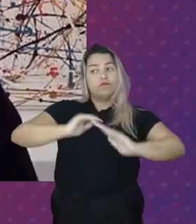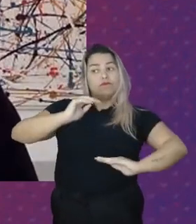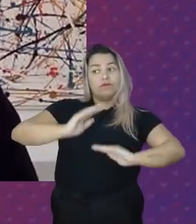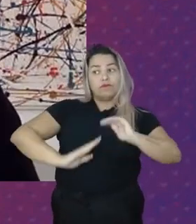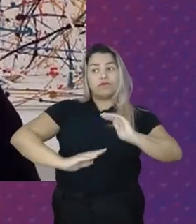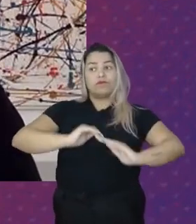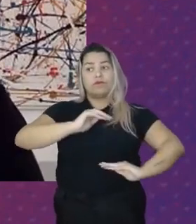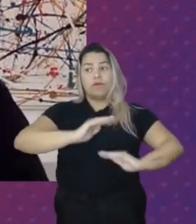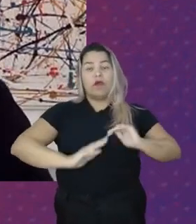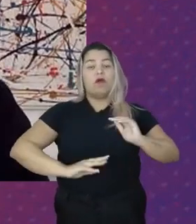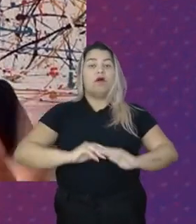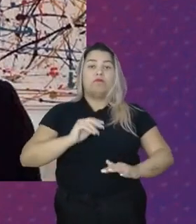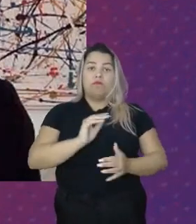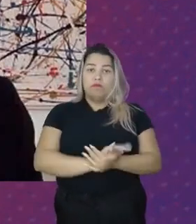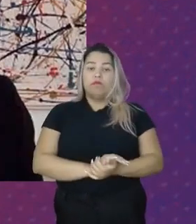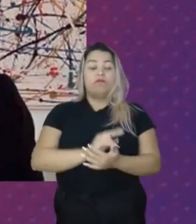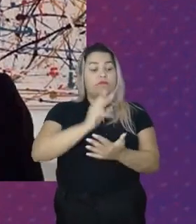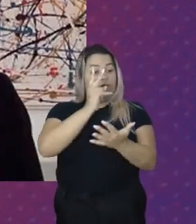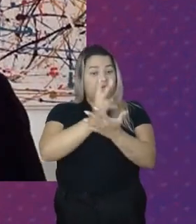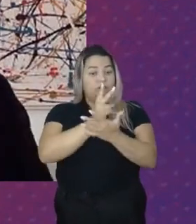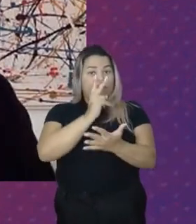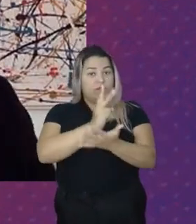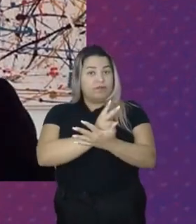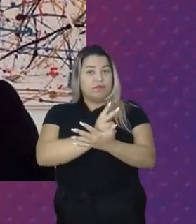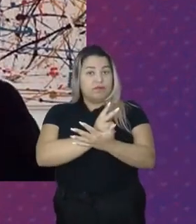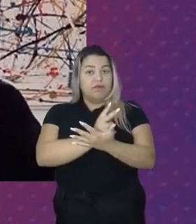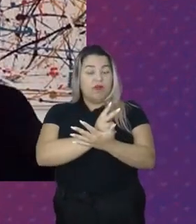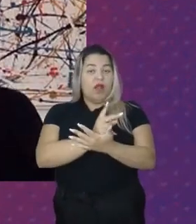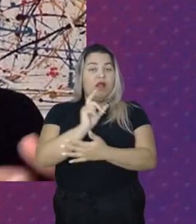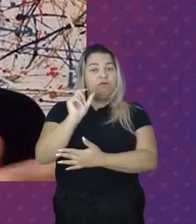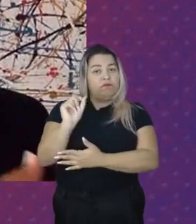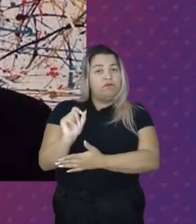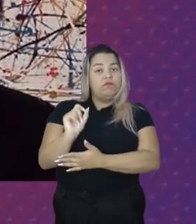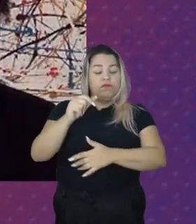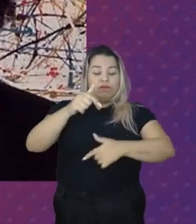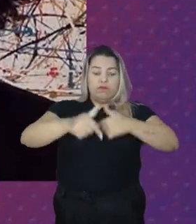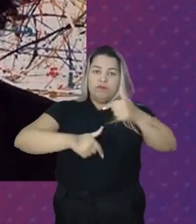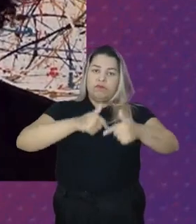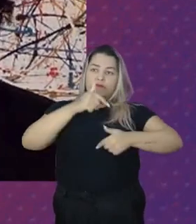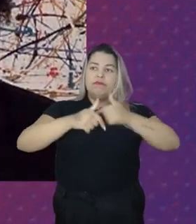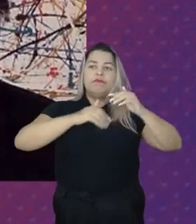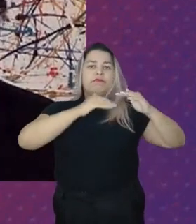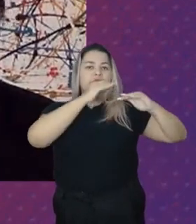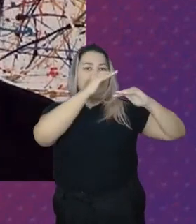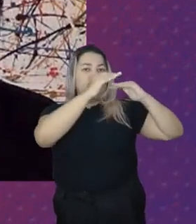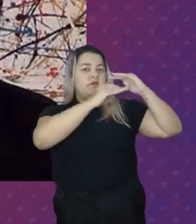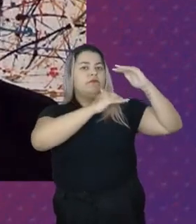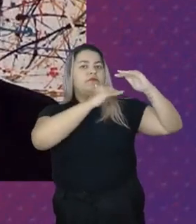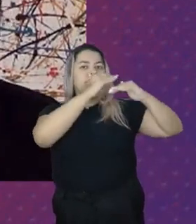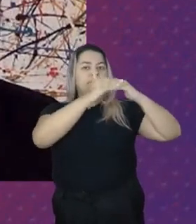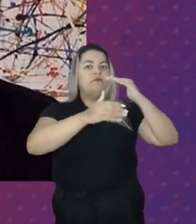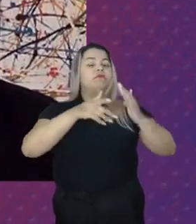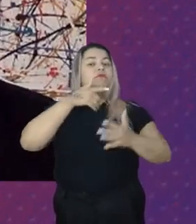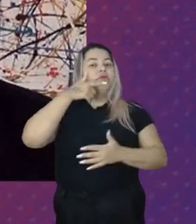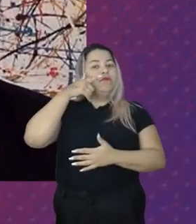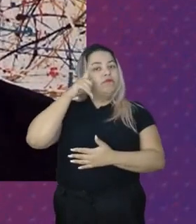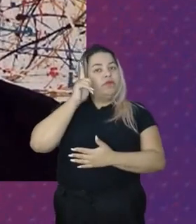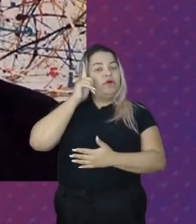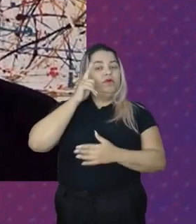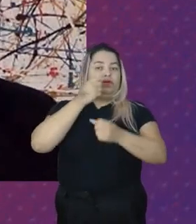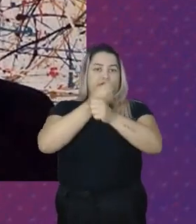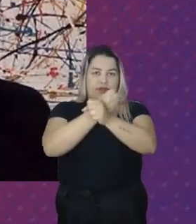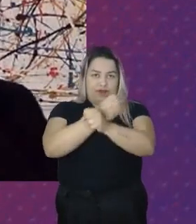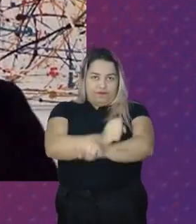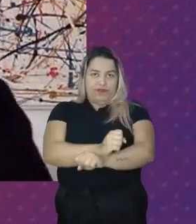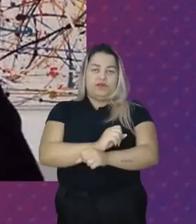praticamente sobre as mesmas condições em que esse trabalho era desempenhado no antigo regime